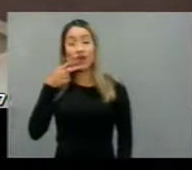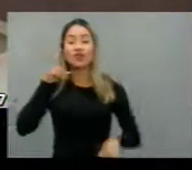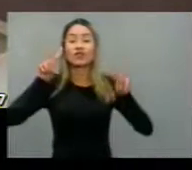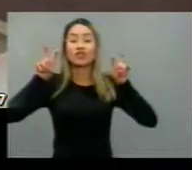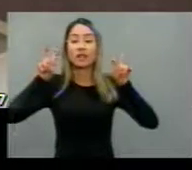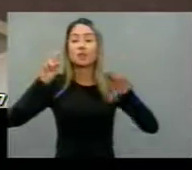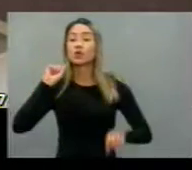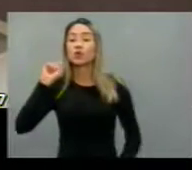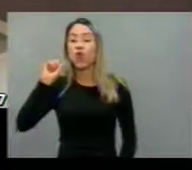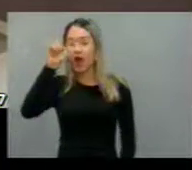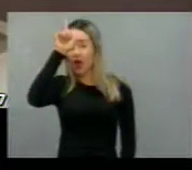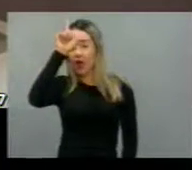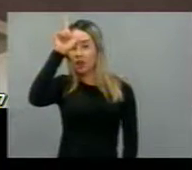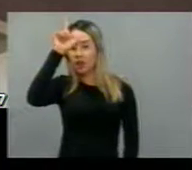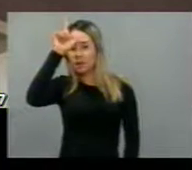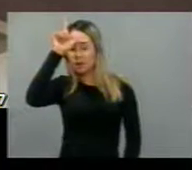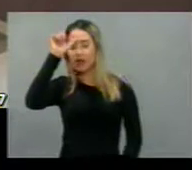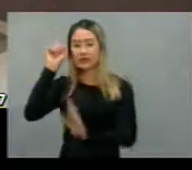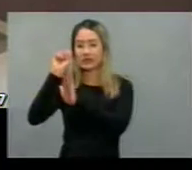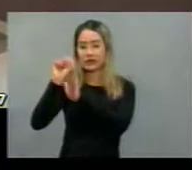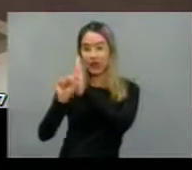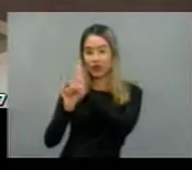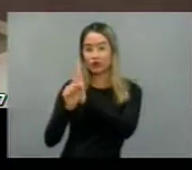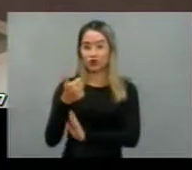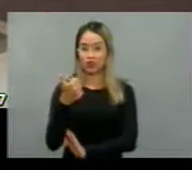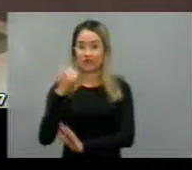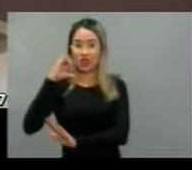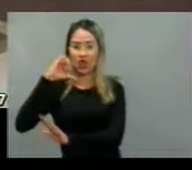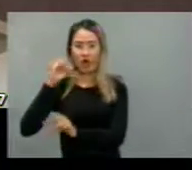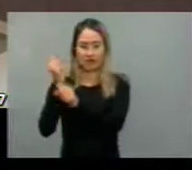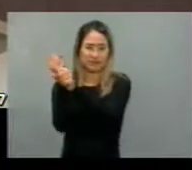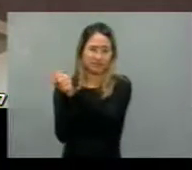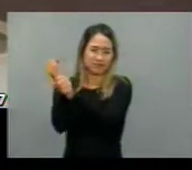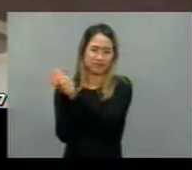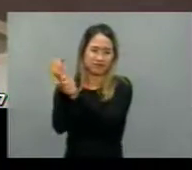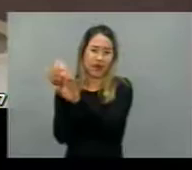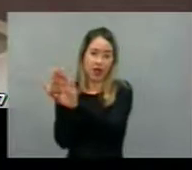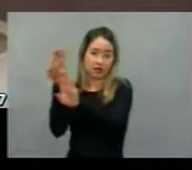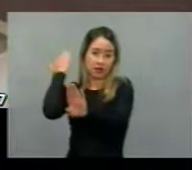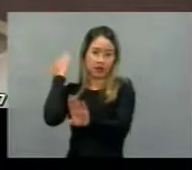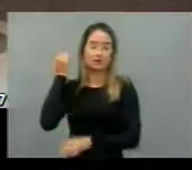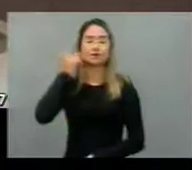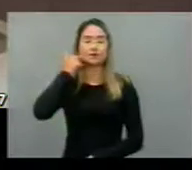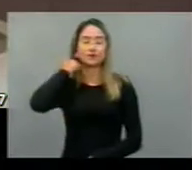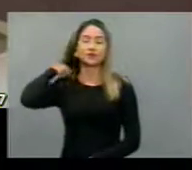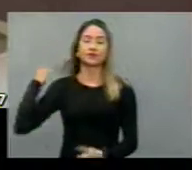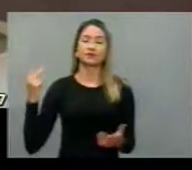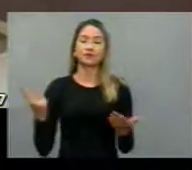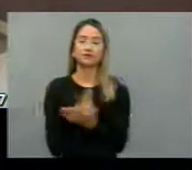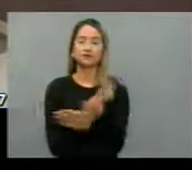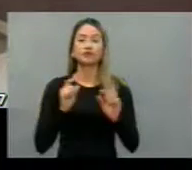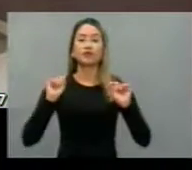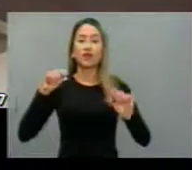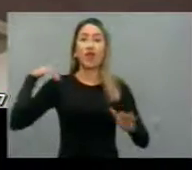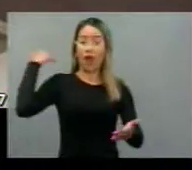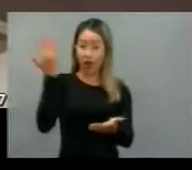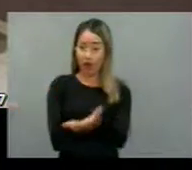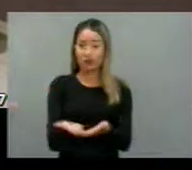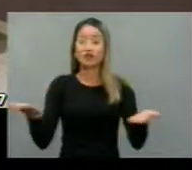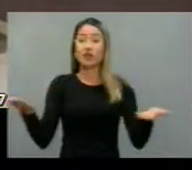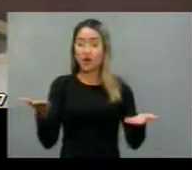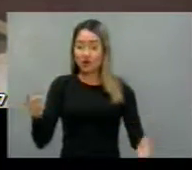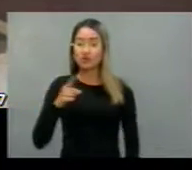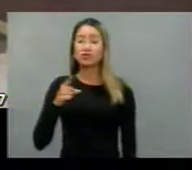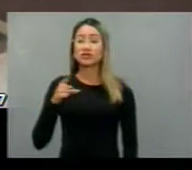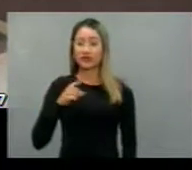XIX. Esta realidade, lamentavelmente, ela é presente no Brasil do